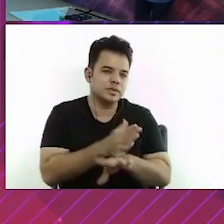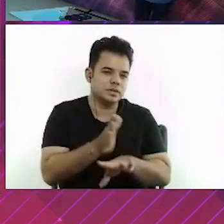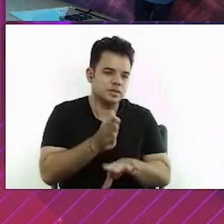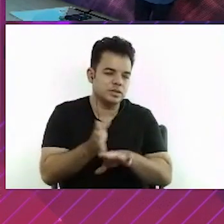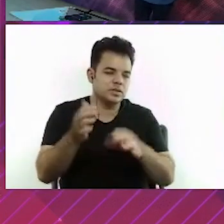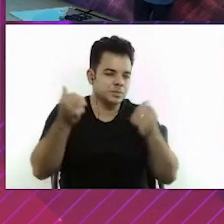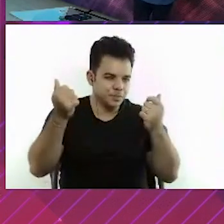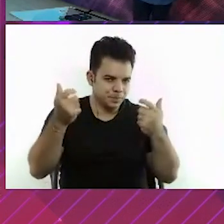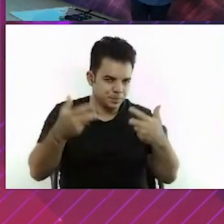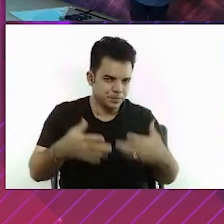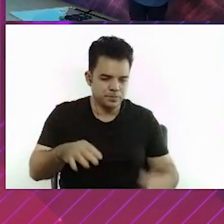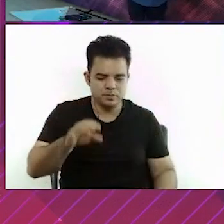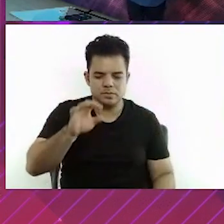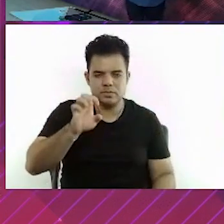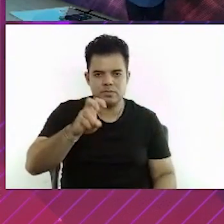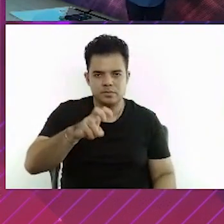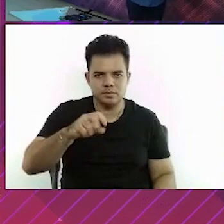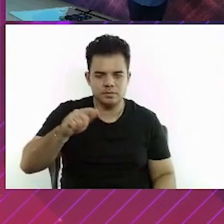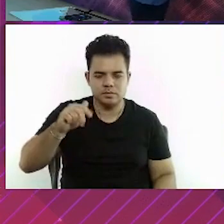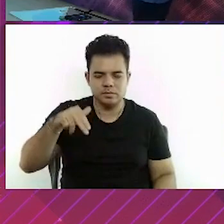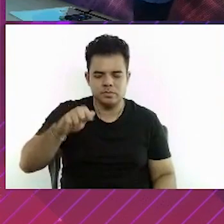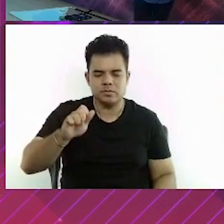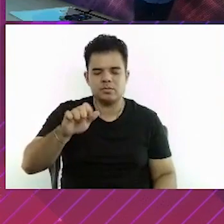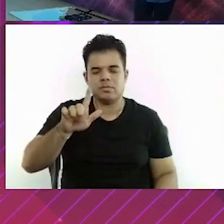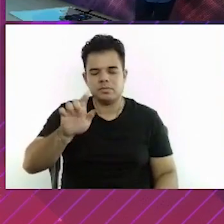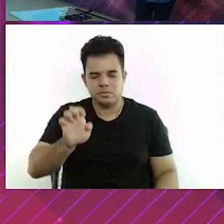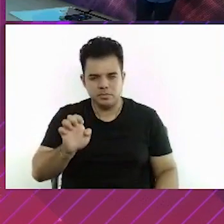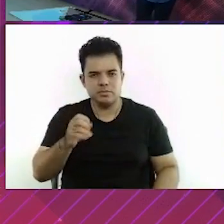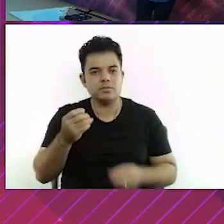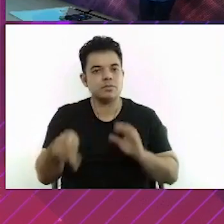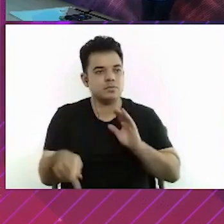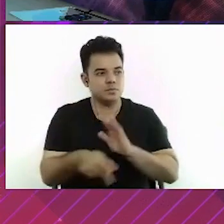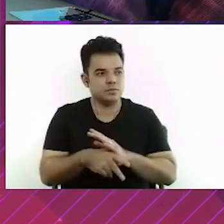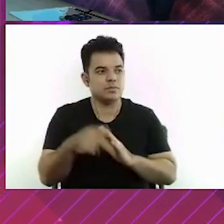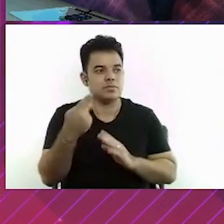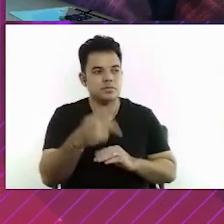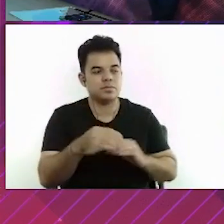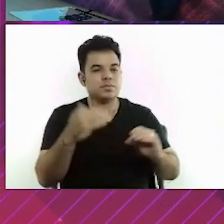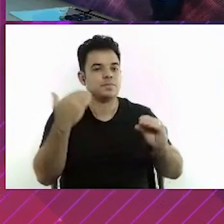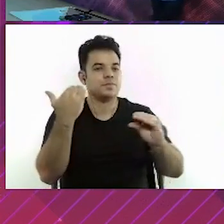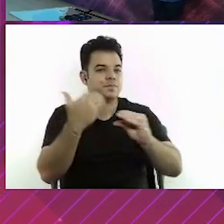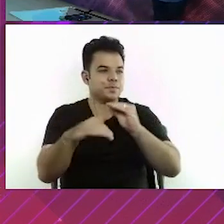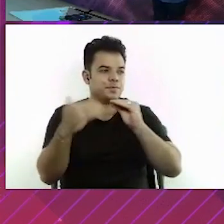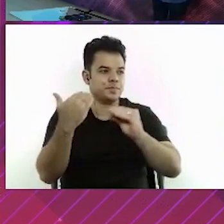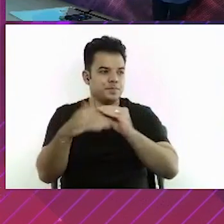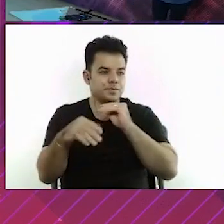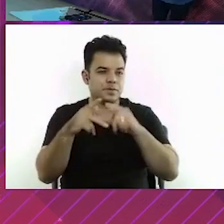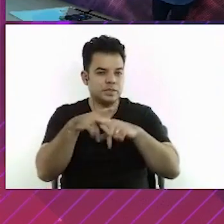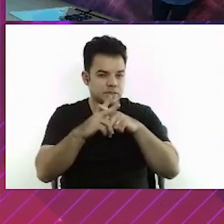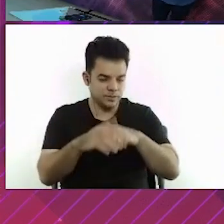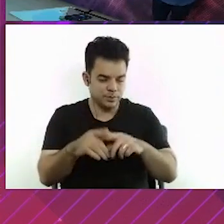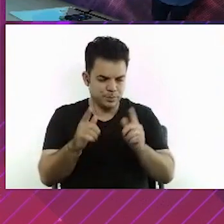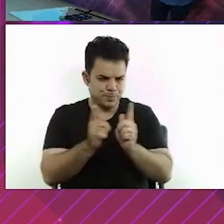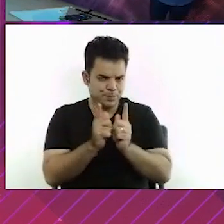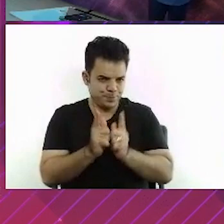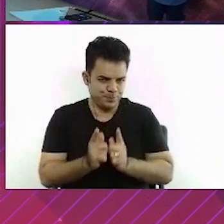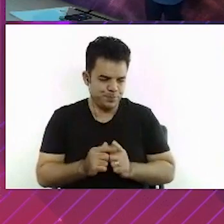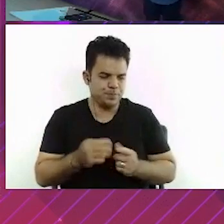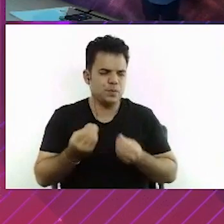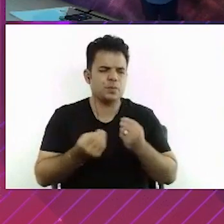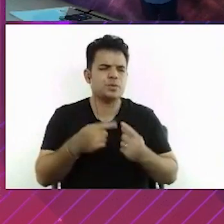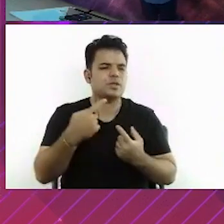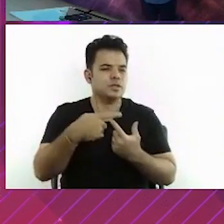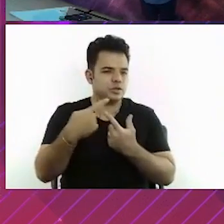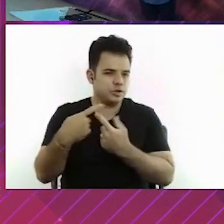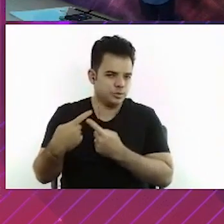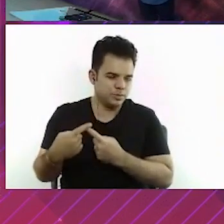que essencialmente é um mecanismo que o RabbitMQ usa para distribuir as mensagens entre os microserviços. Temos alguns tipos, os mais